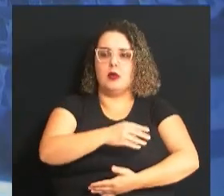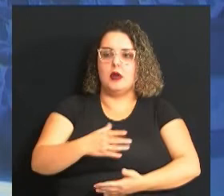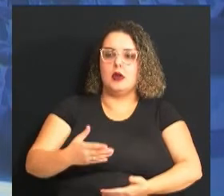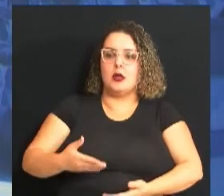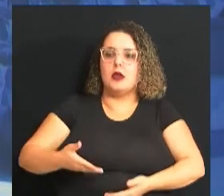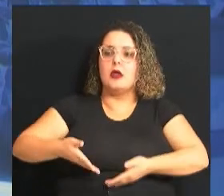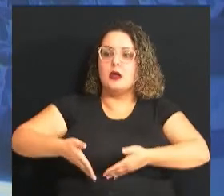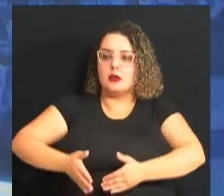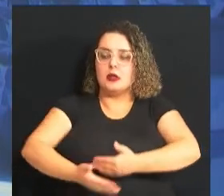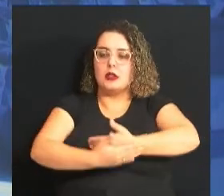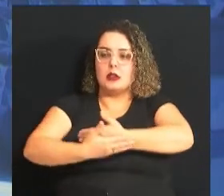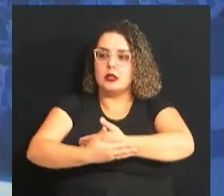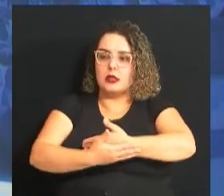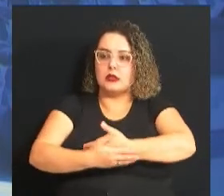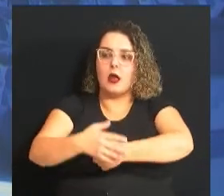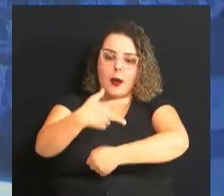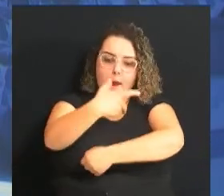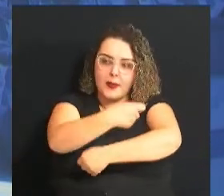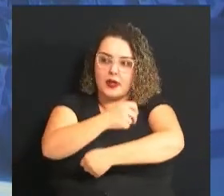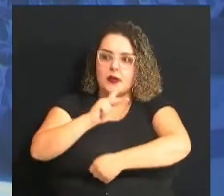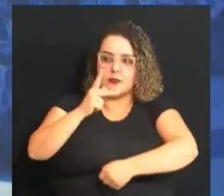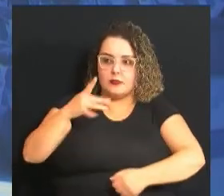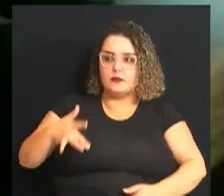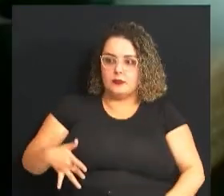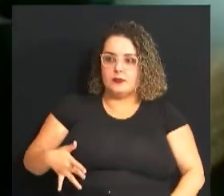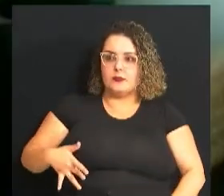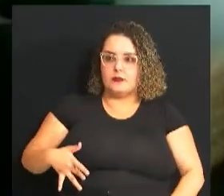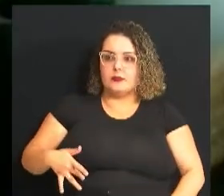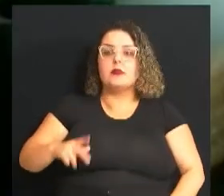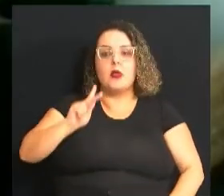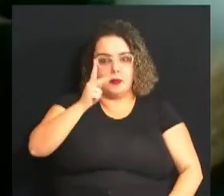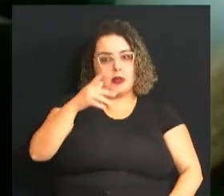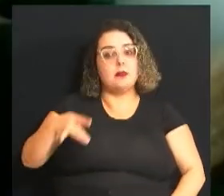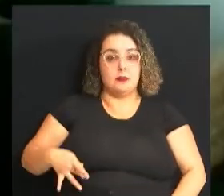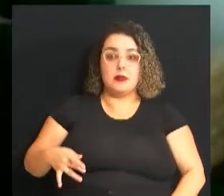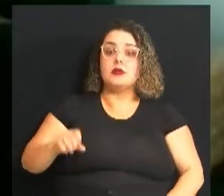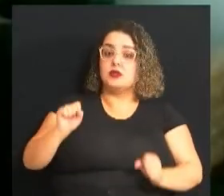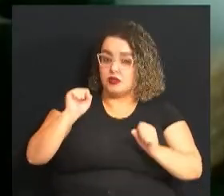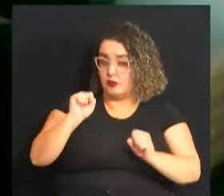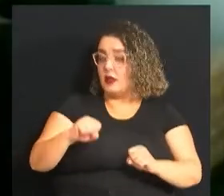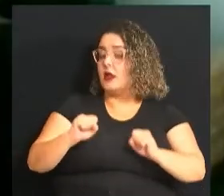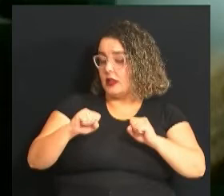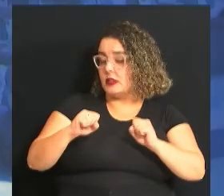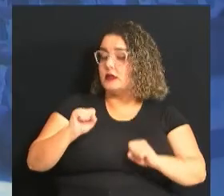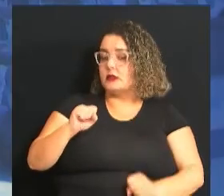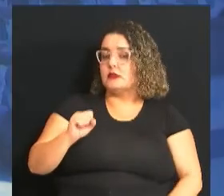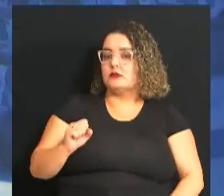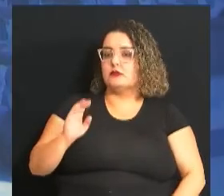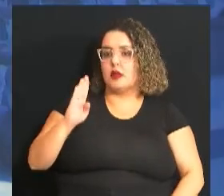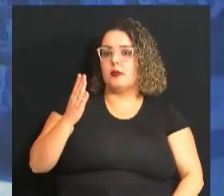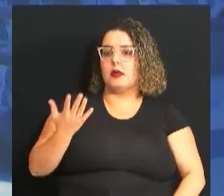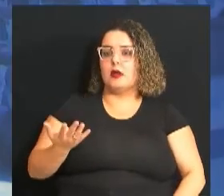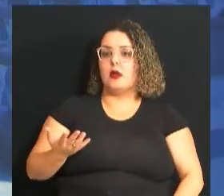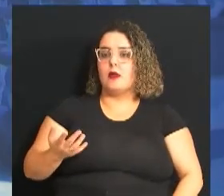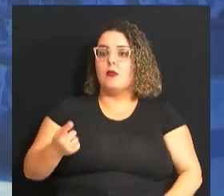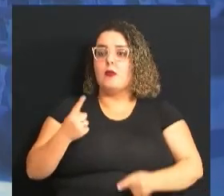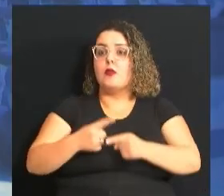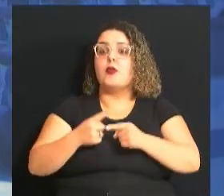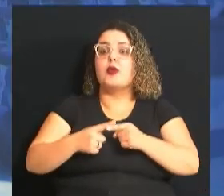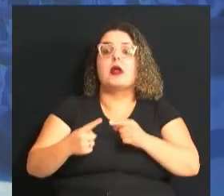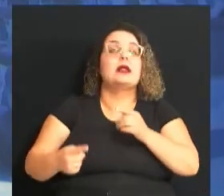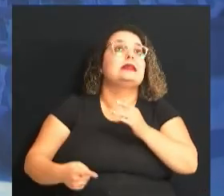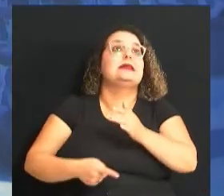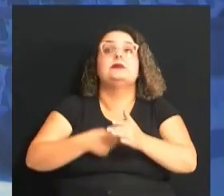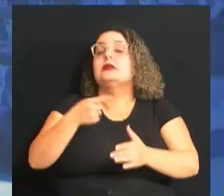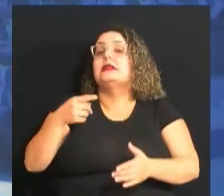hepatite? Para hepatite B, sim, por exemplo. As primeiras, o porquê de ser tão